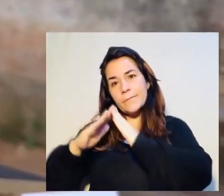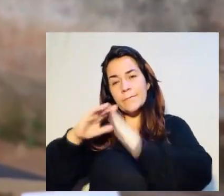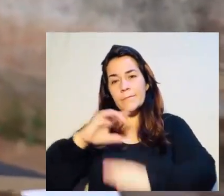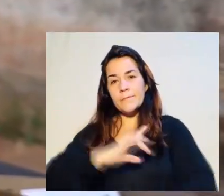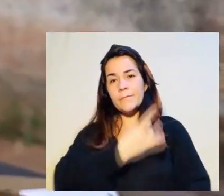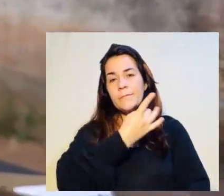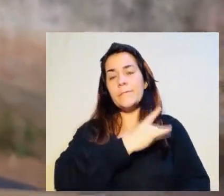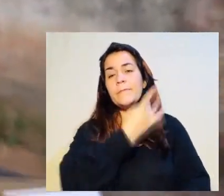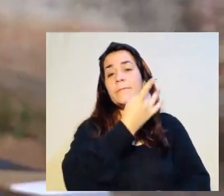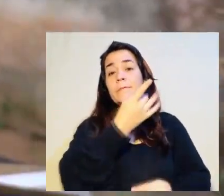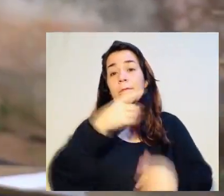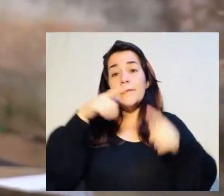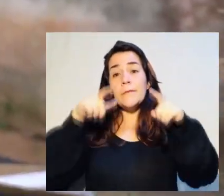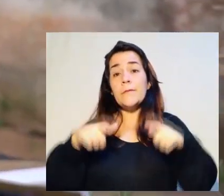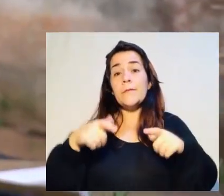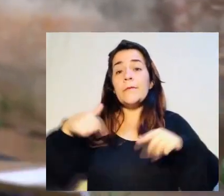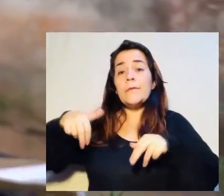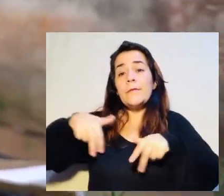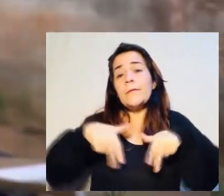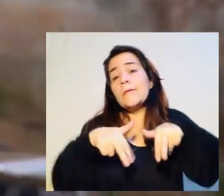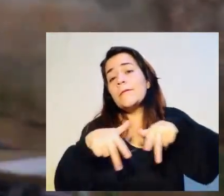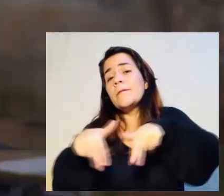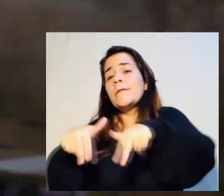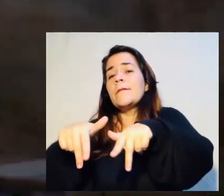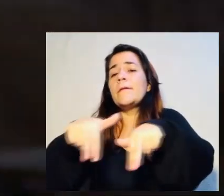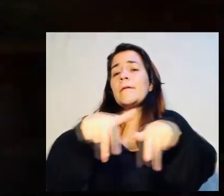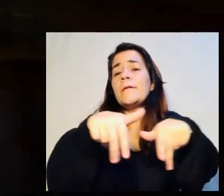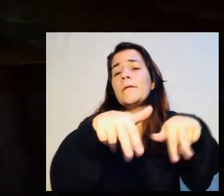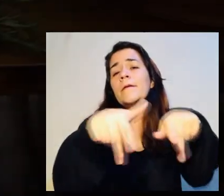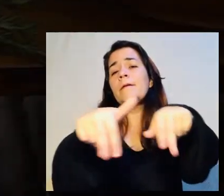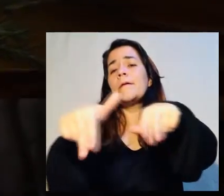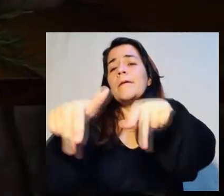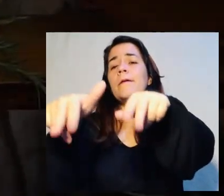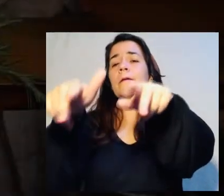morada, vive onde